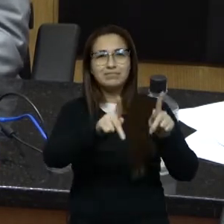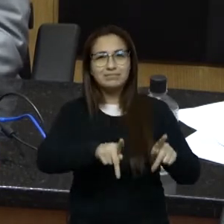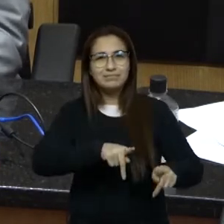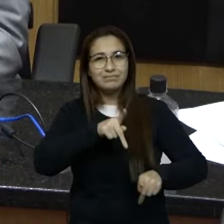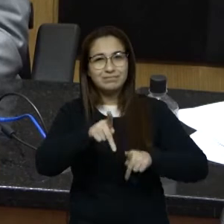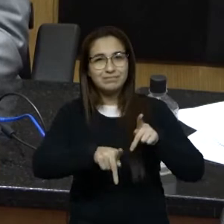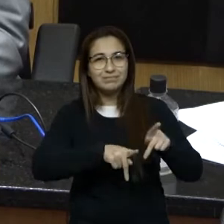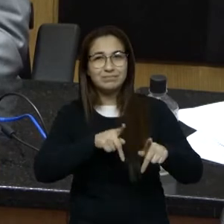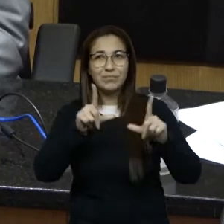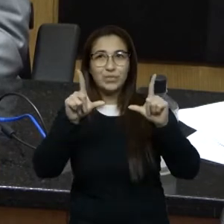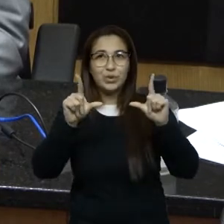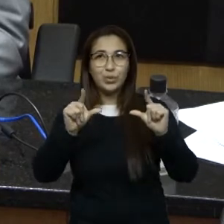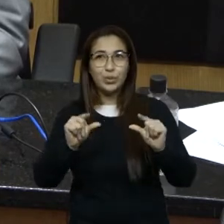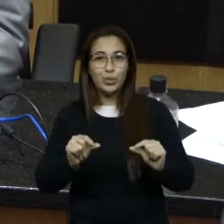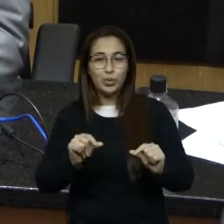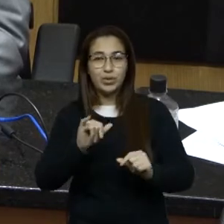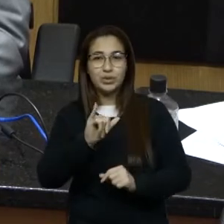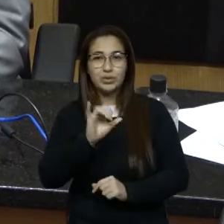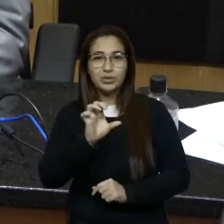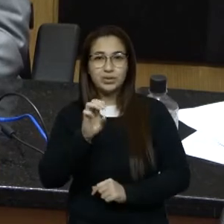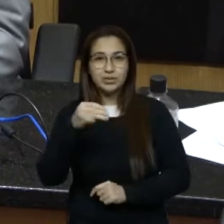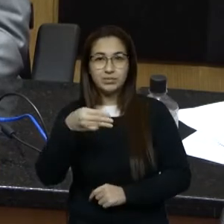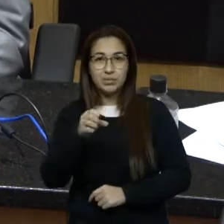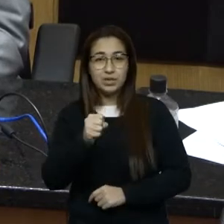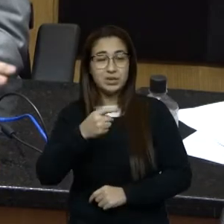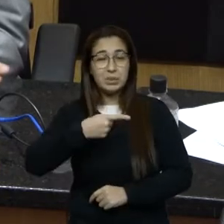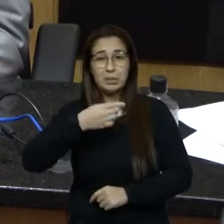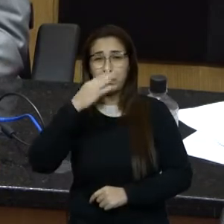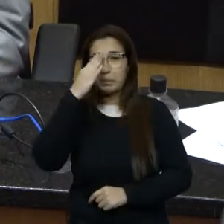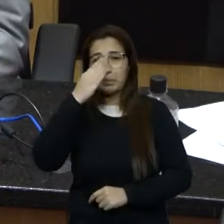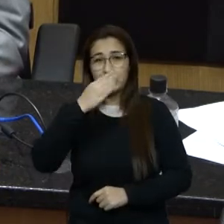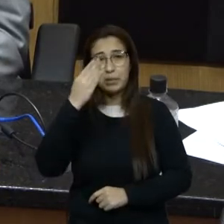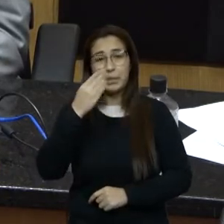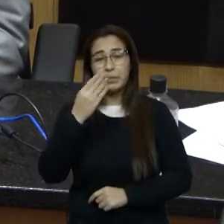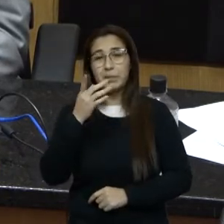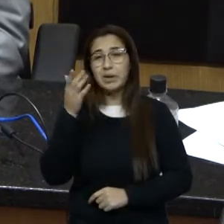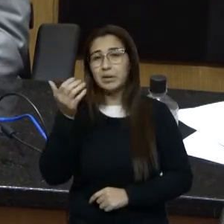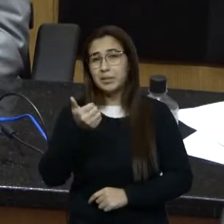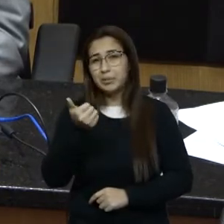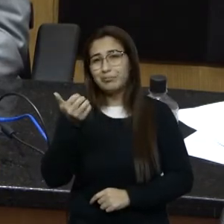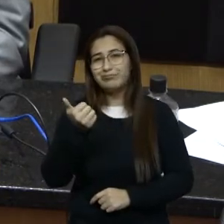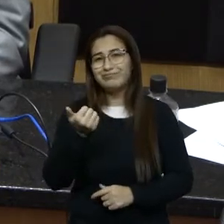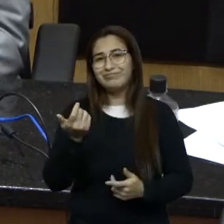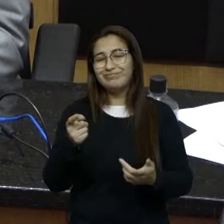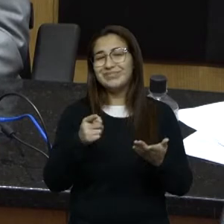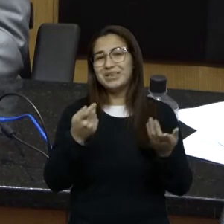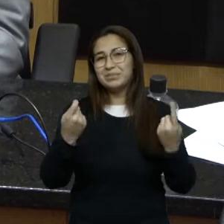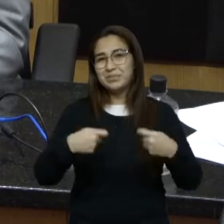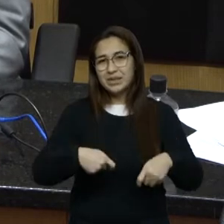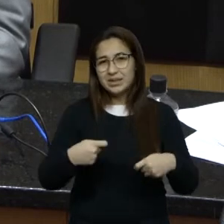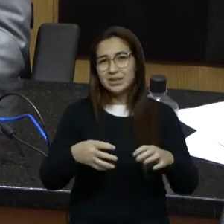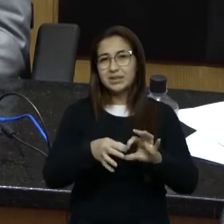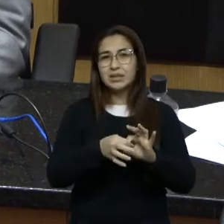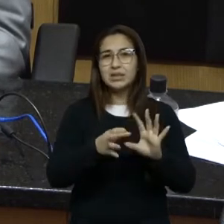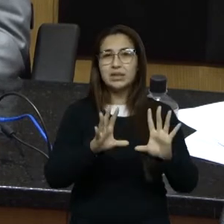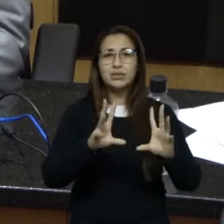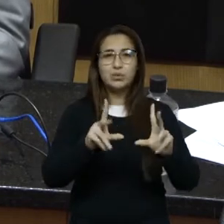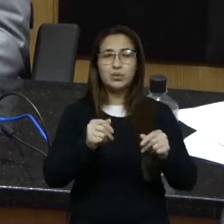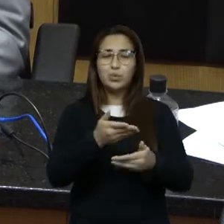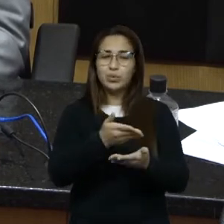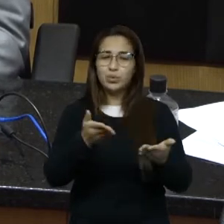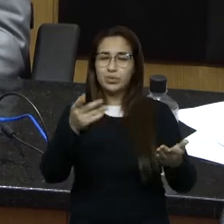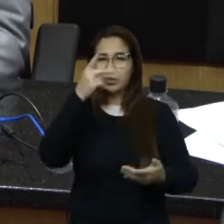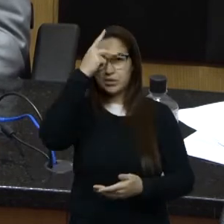redução do ICMS principalmente do leite que é um alimento que tem que estar disponível em todas as